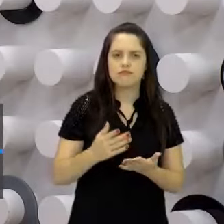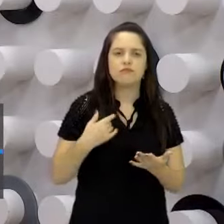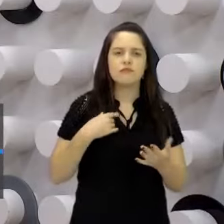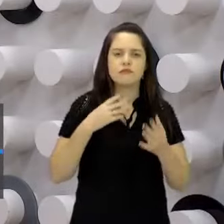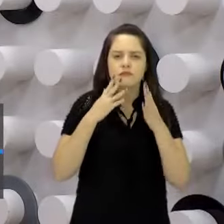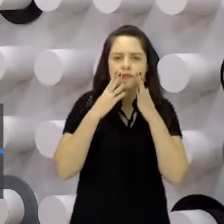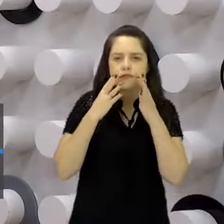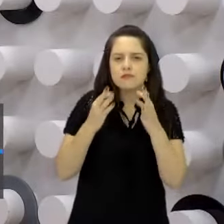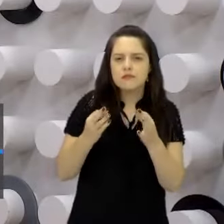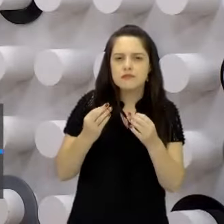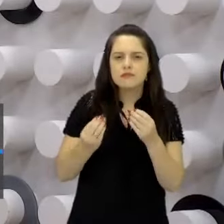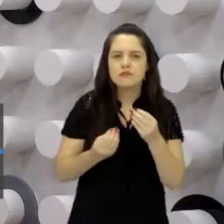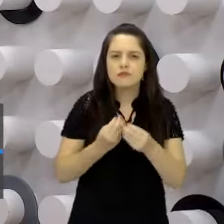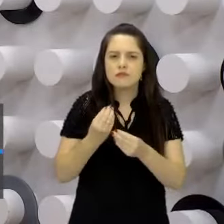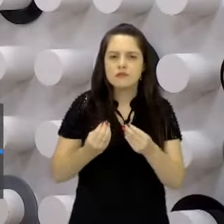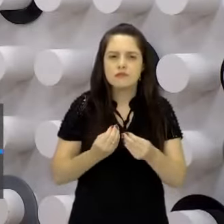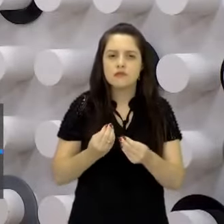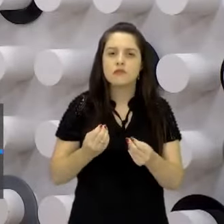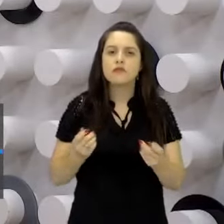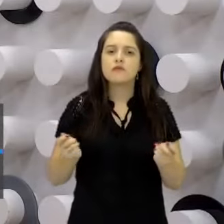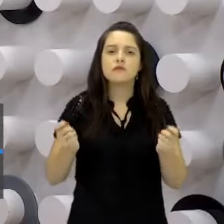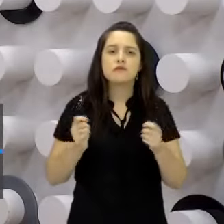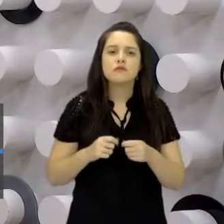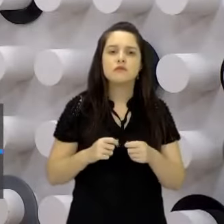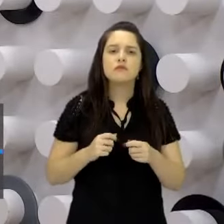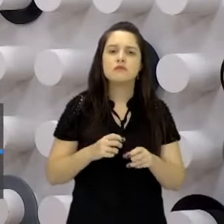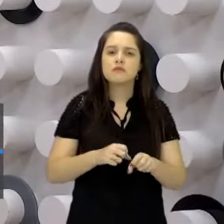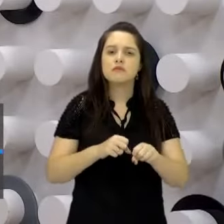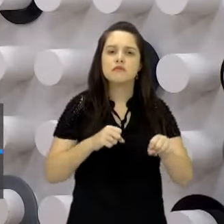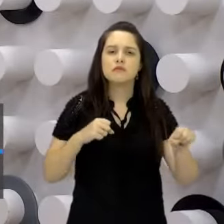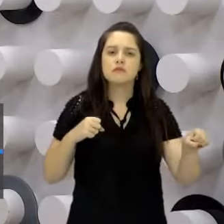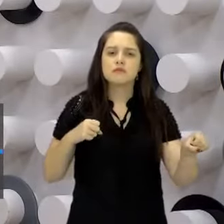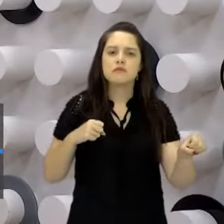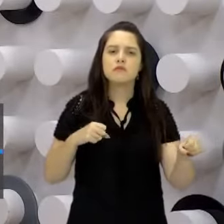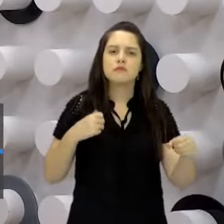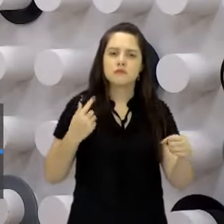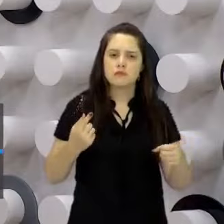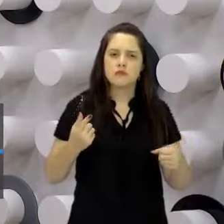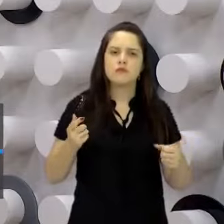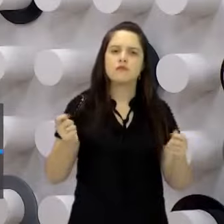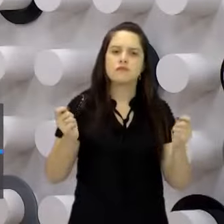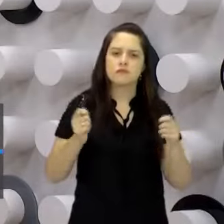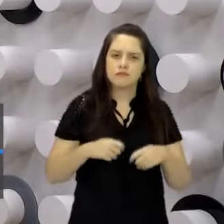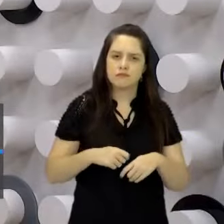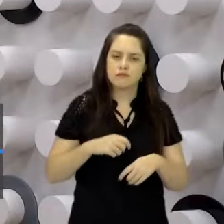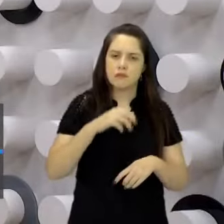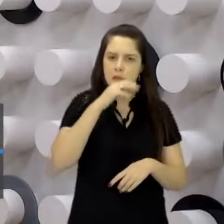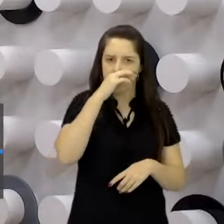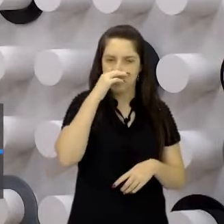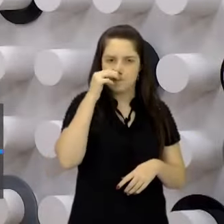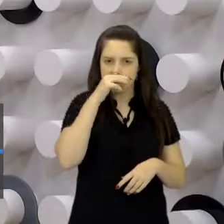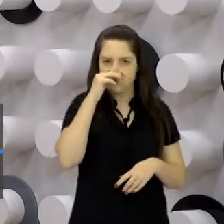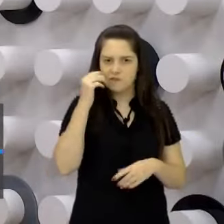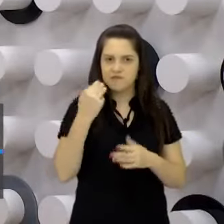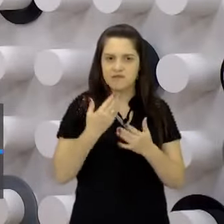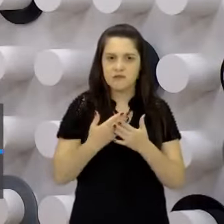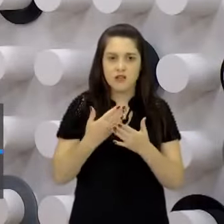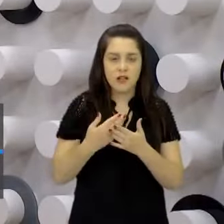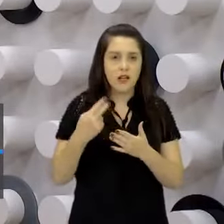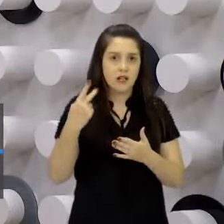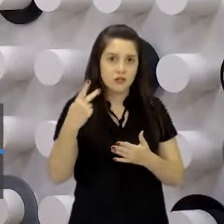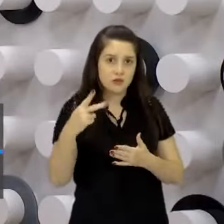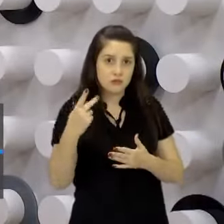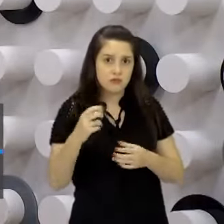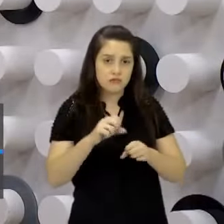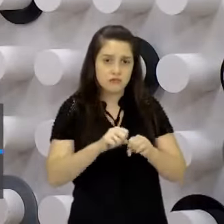noção de quais são os nossos superpoderes. É legal a gente perceber que as habilidades socioemocionais, elas não são